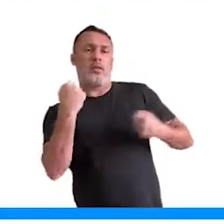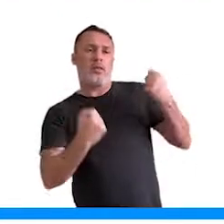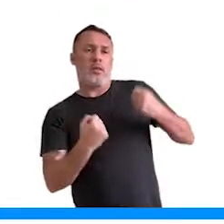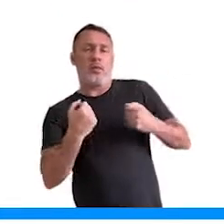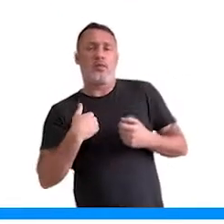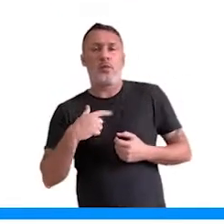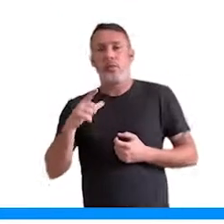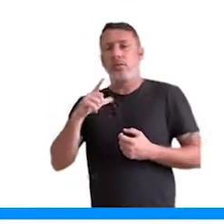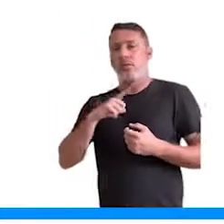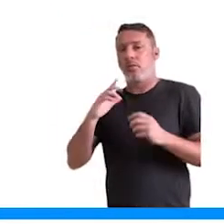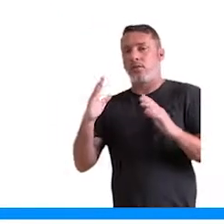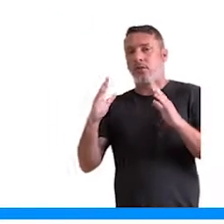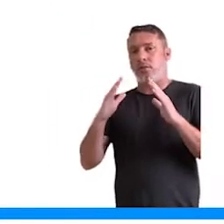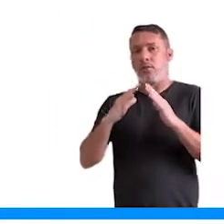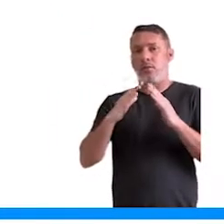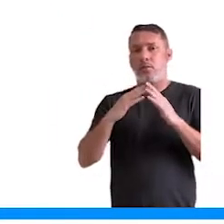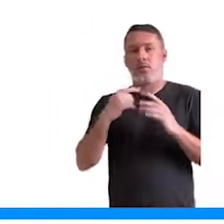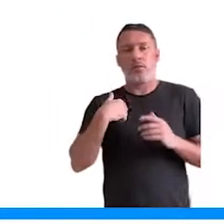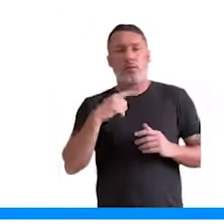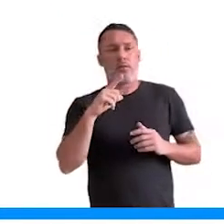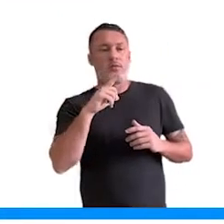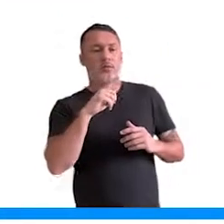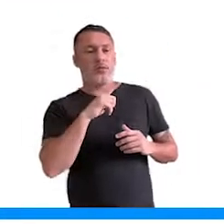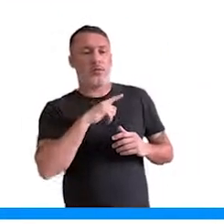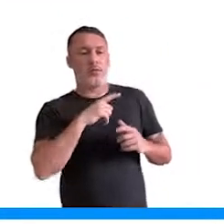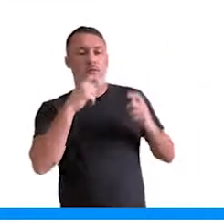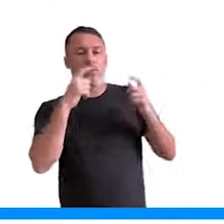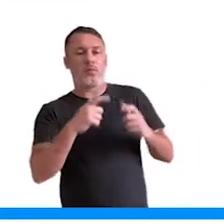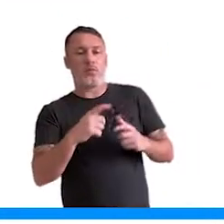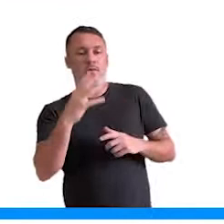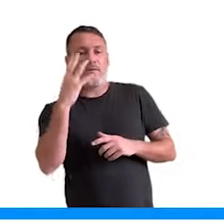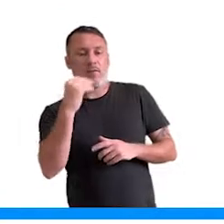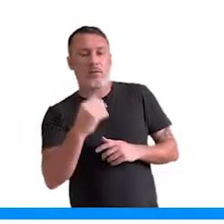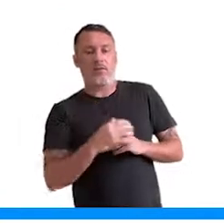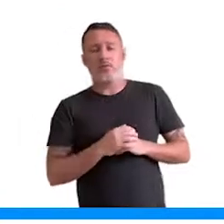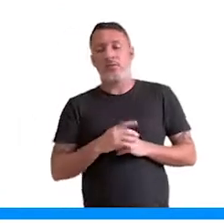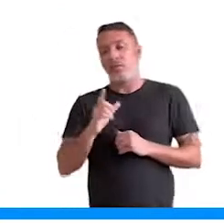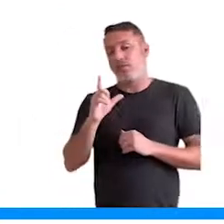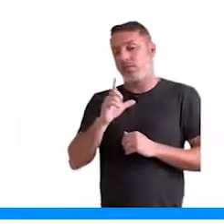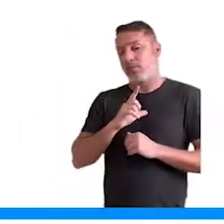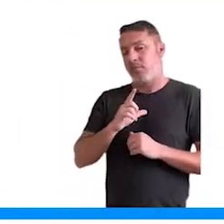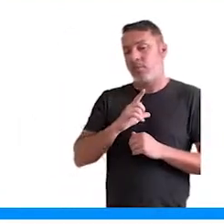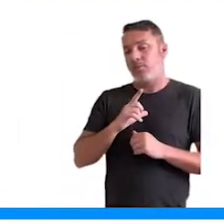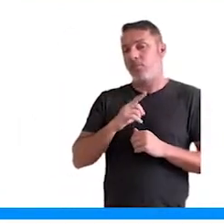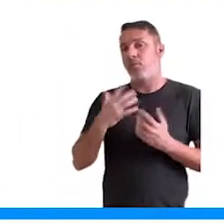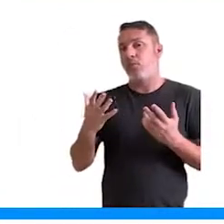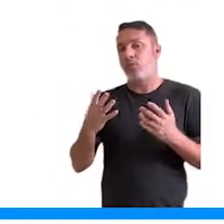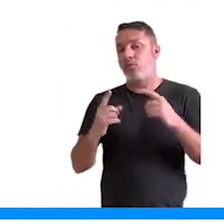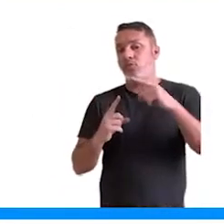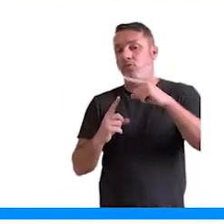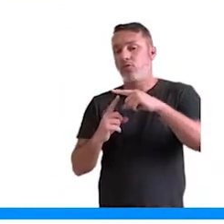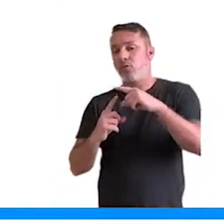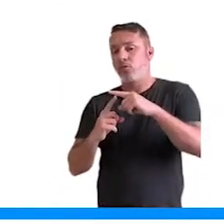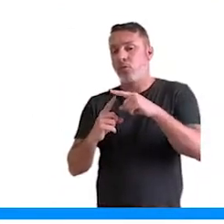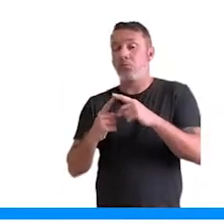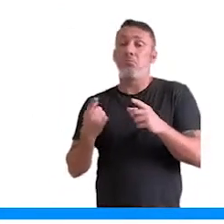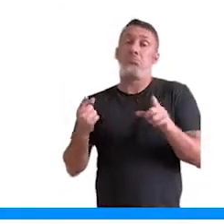quando eu tenha tal casa, quando eu tenha tal posto, quando eu tenha tal